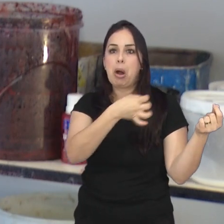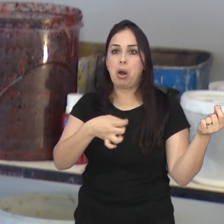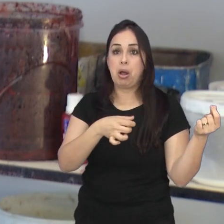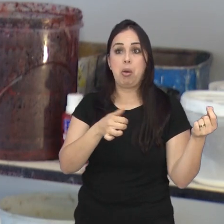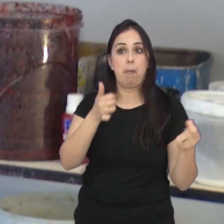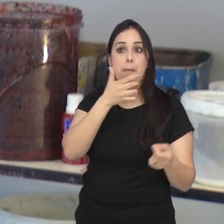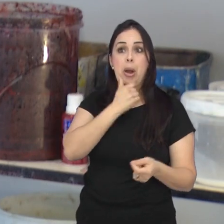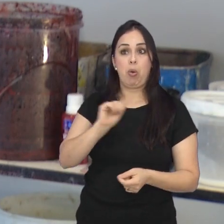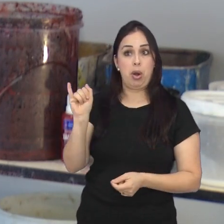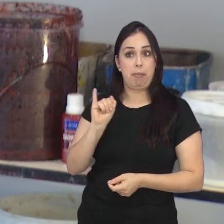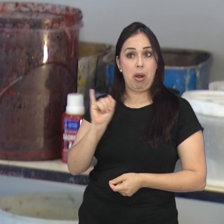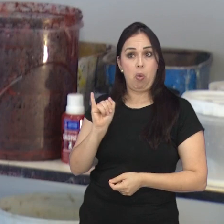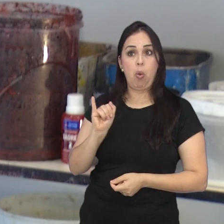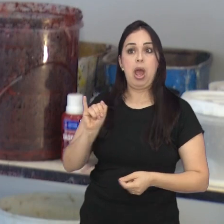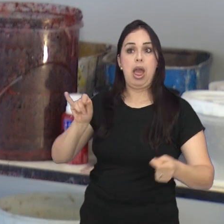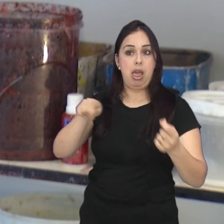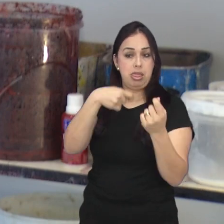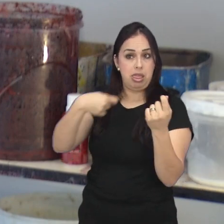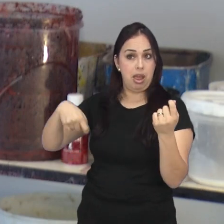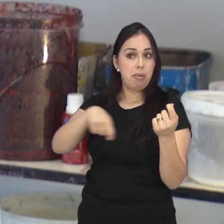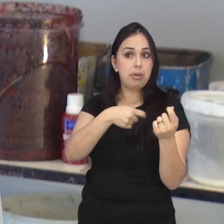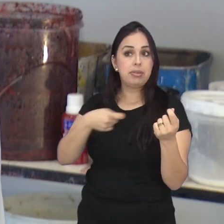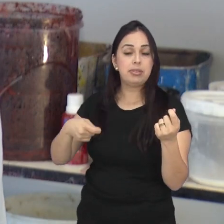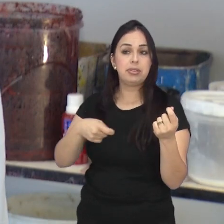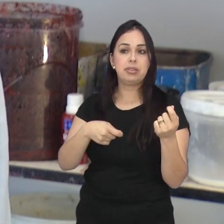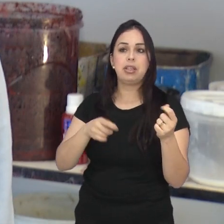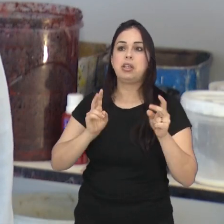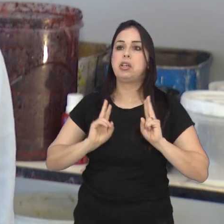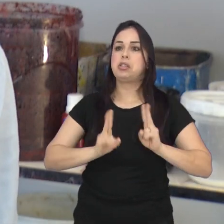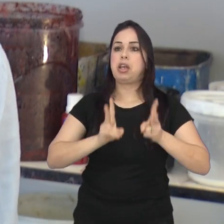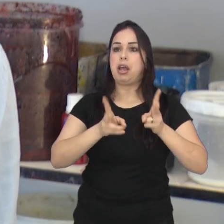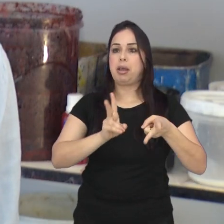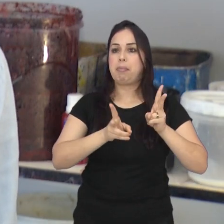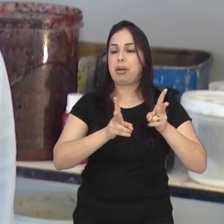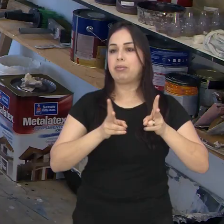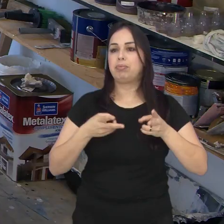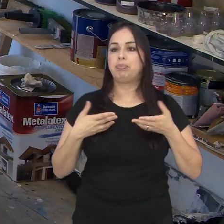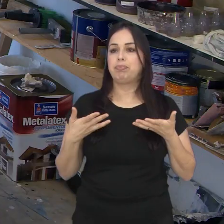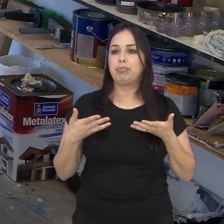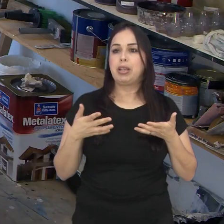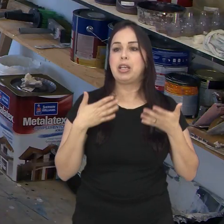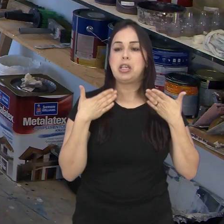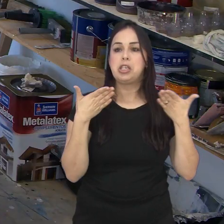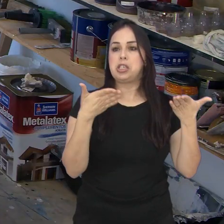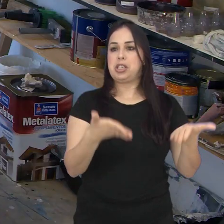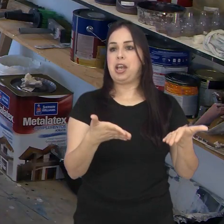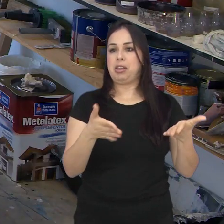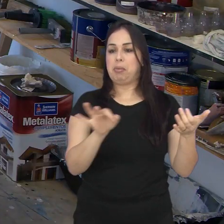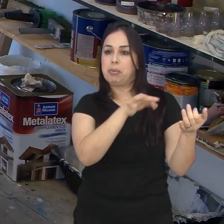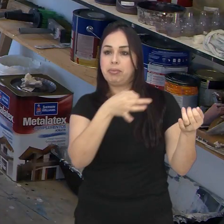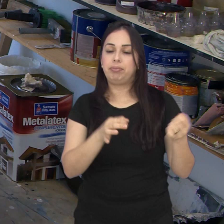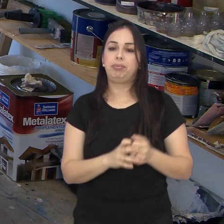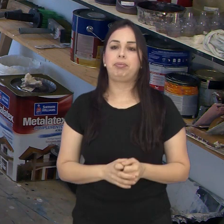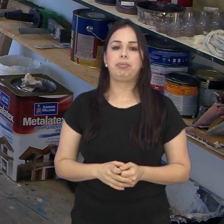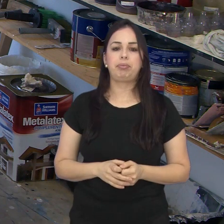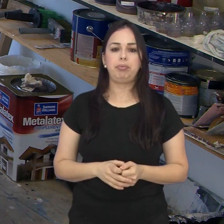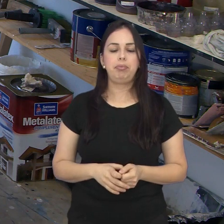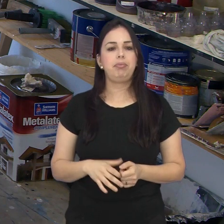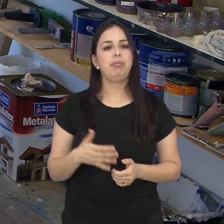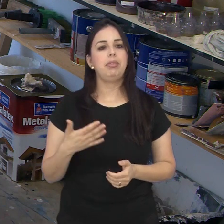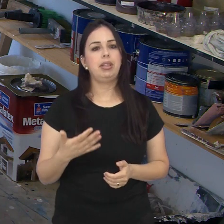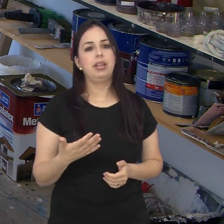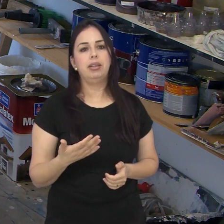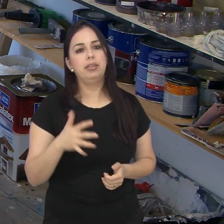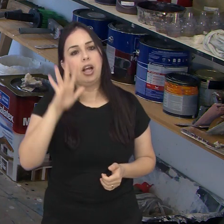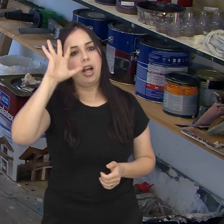Concertos. Meu irmão é músico, Família de artistas. concertista, na verdade, o Acácio. E quando